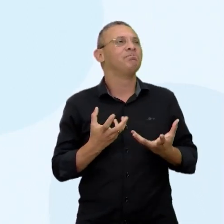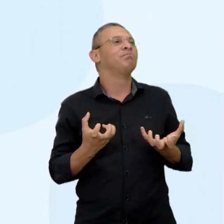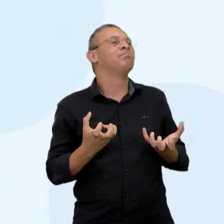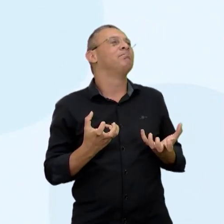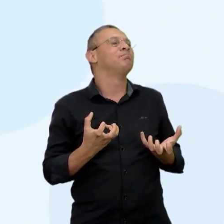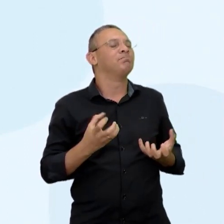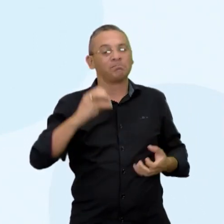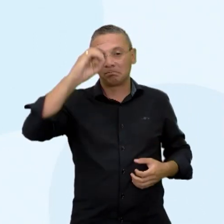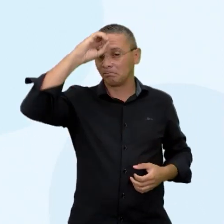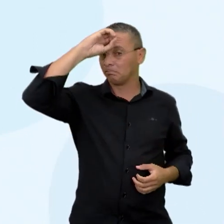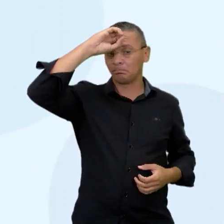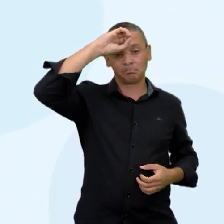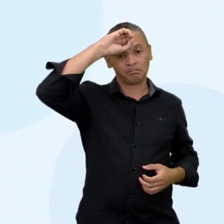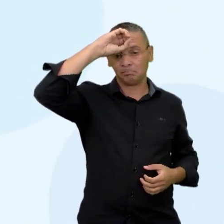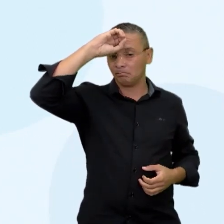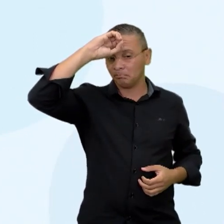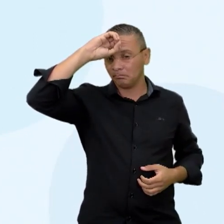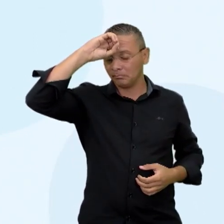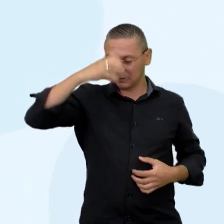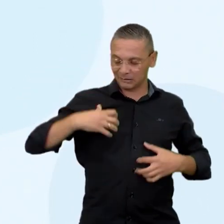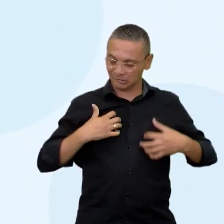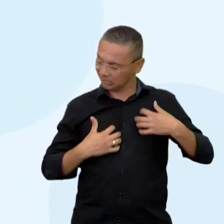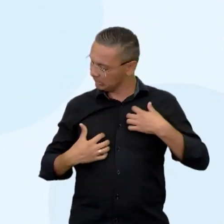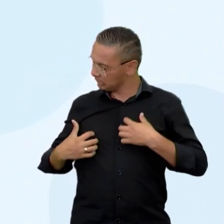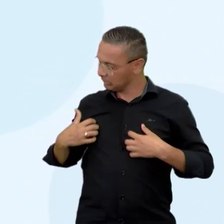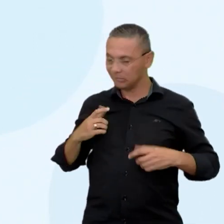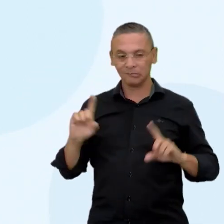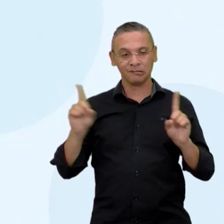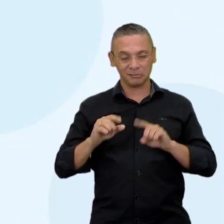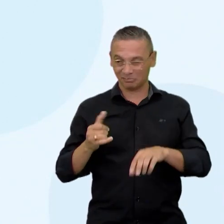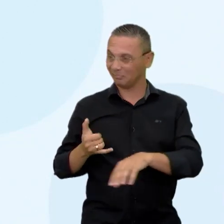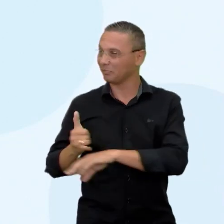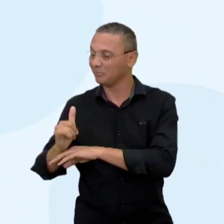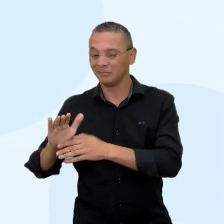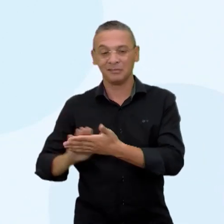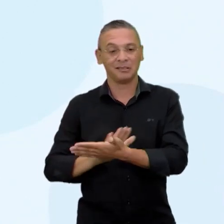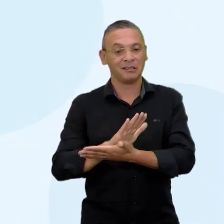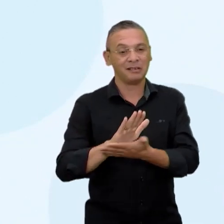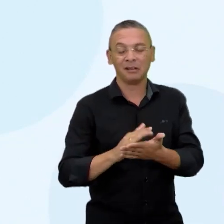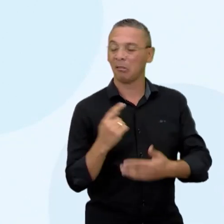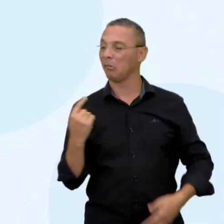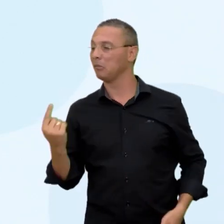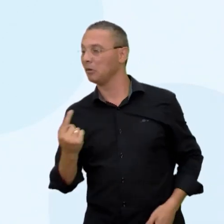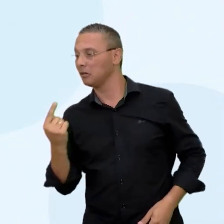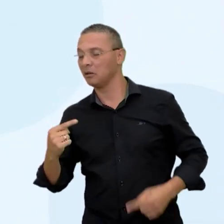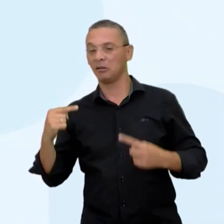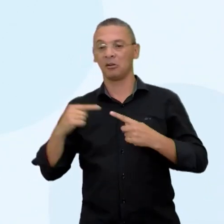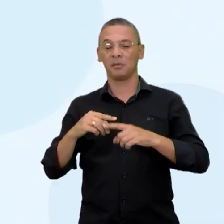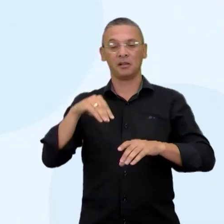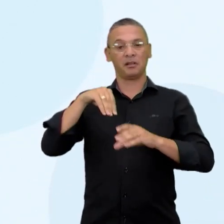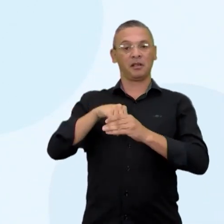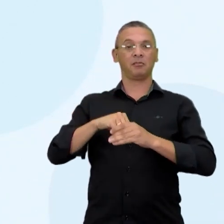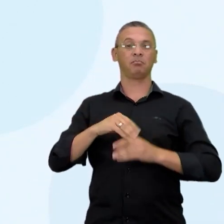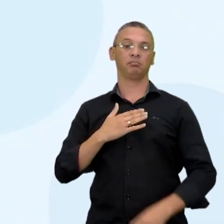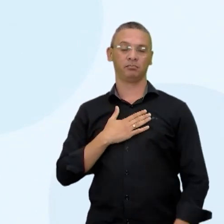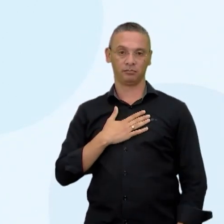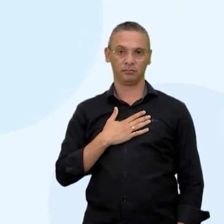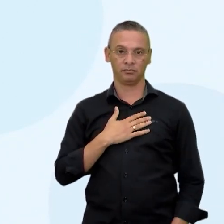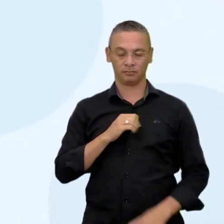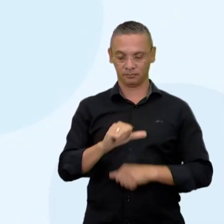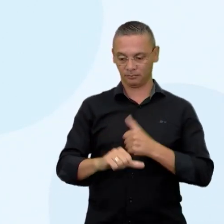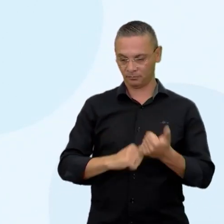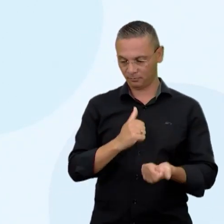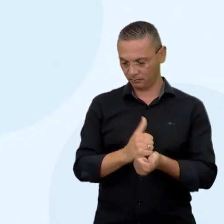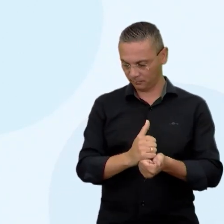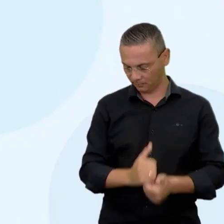falta. Hoje não lastimo. Não há falta na ausência. A ausência é um estar em mim. Opa,